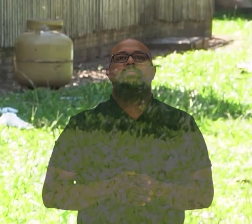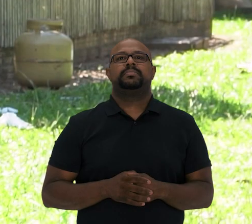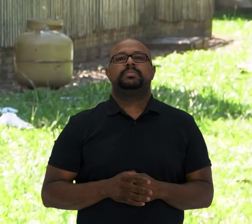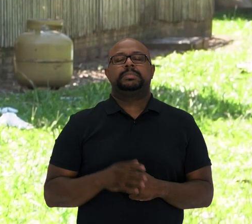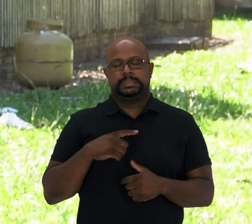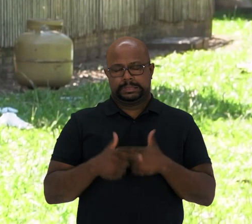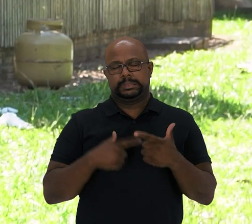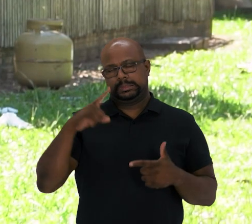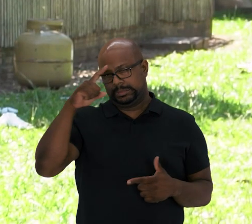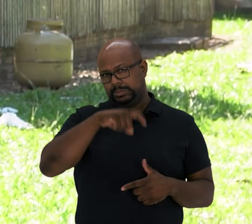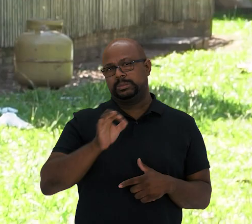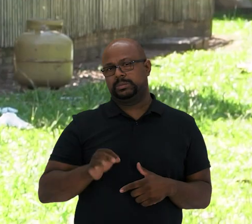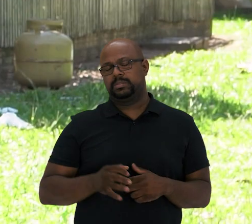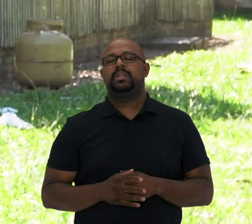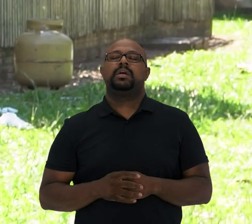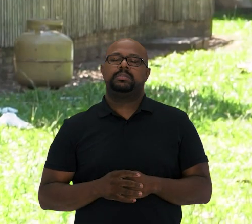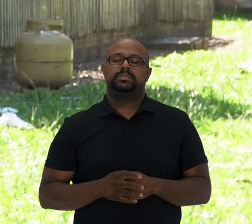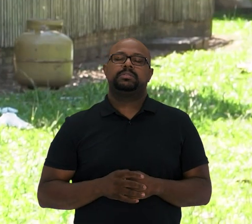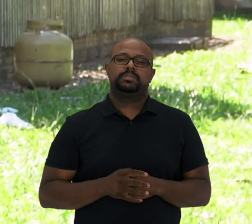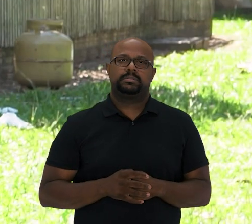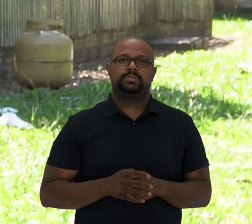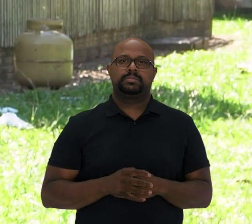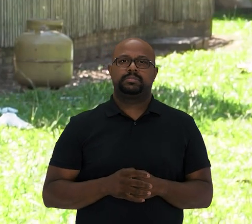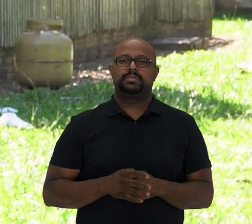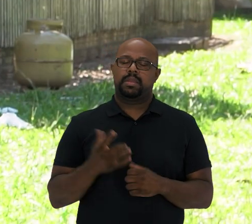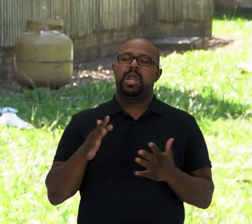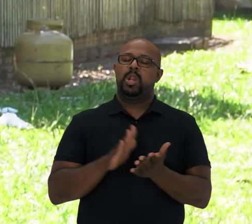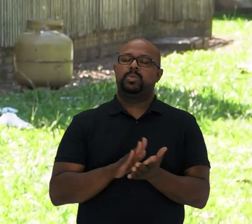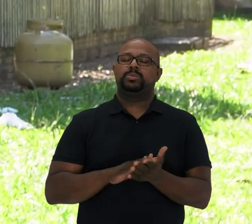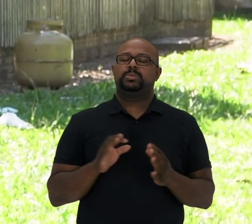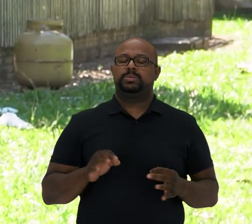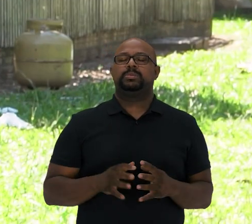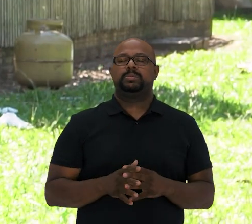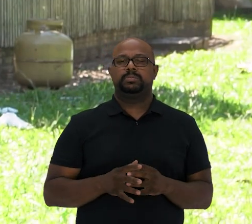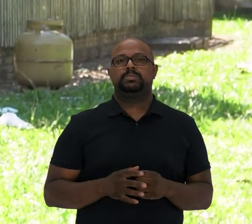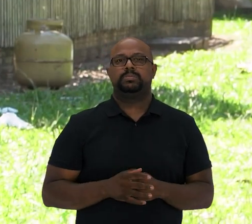Esse lhe deu uma dura, então? Esse me judiou. Me elogiou bastante.